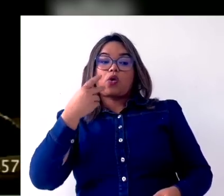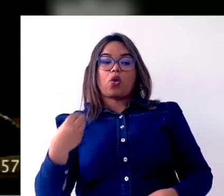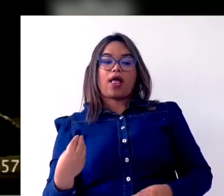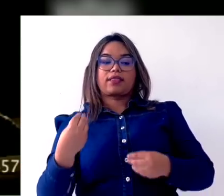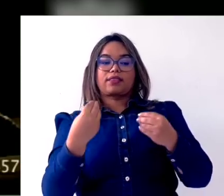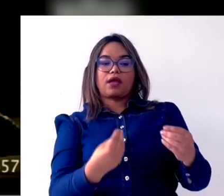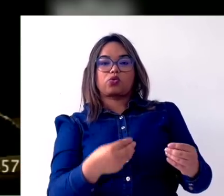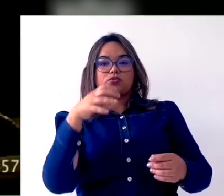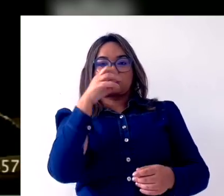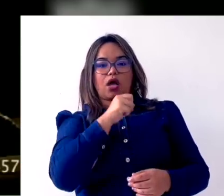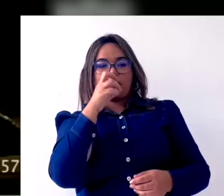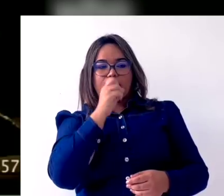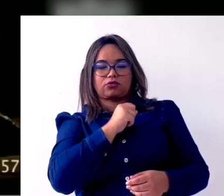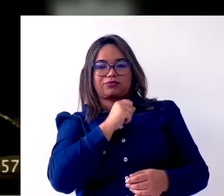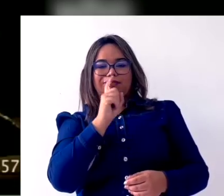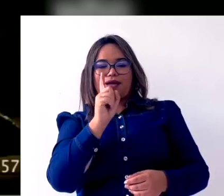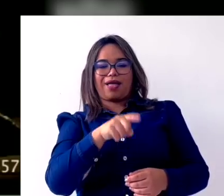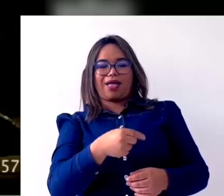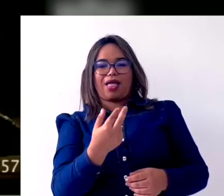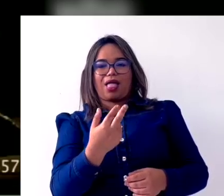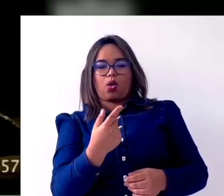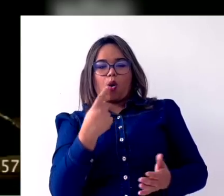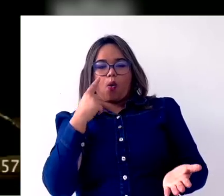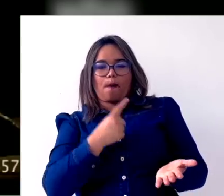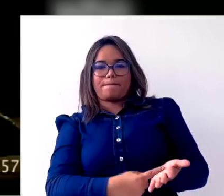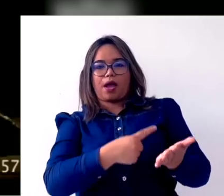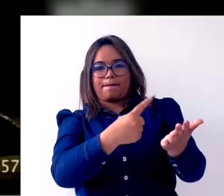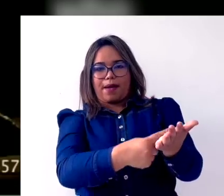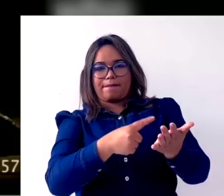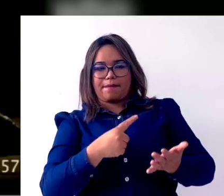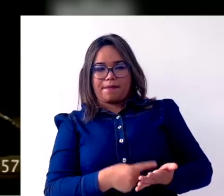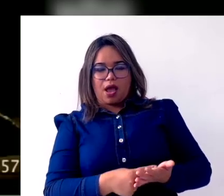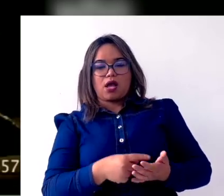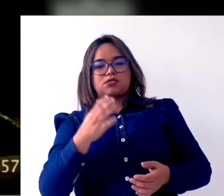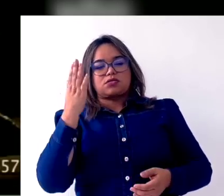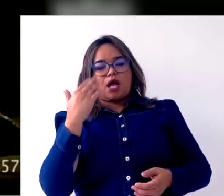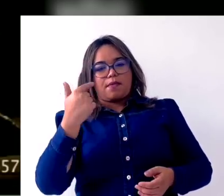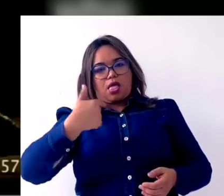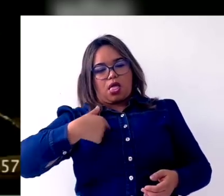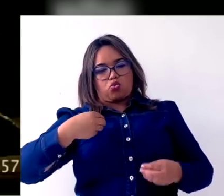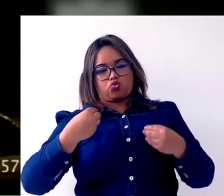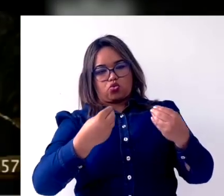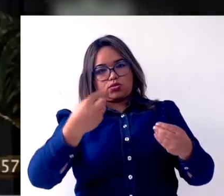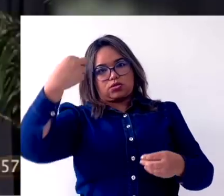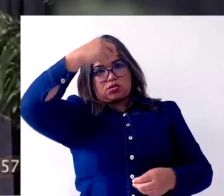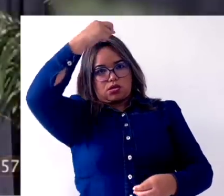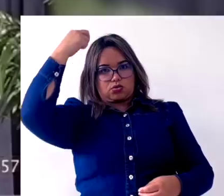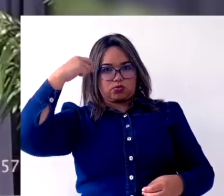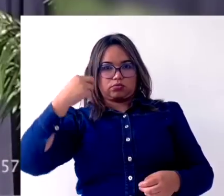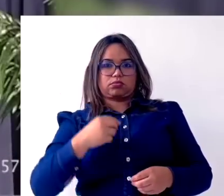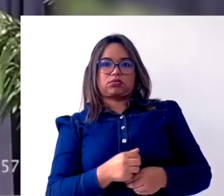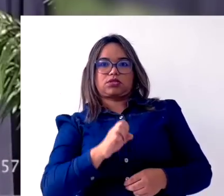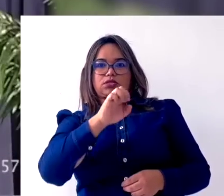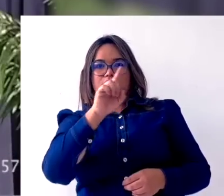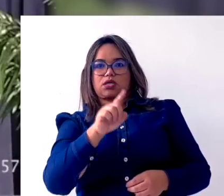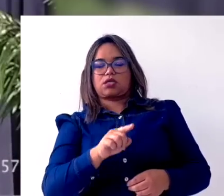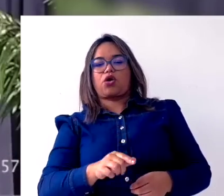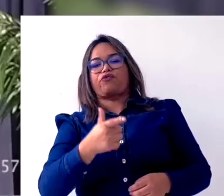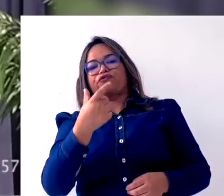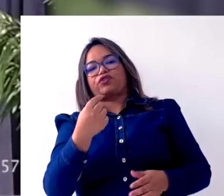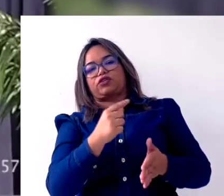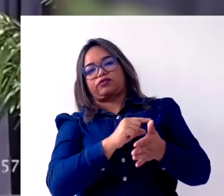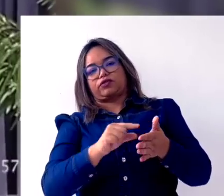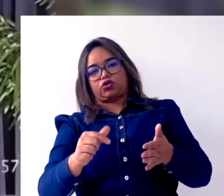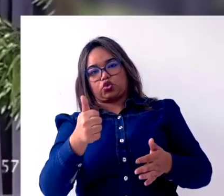mim e eles, para que eles soubessem que eu sou o Senhor que os santifica. Ezequiel 20:12. Se é um sinal, é também uma